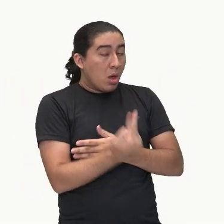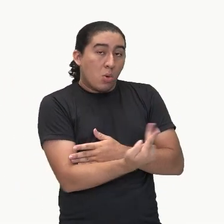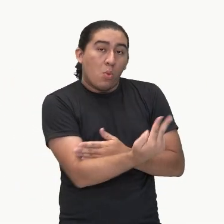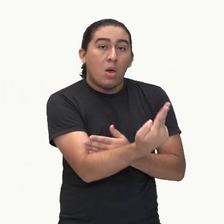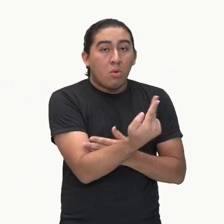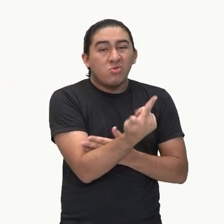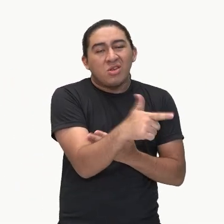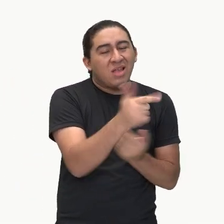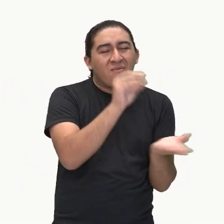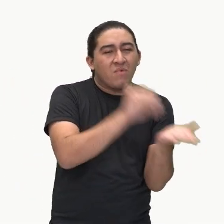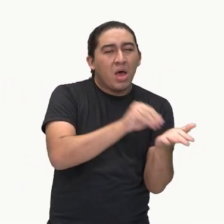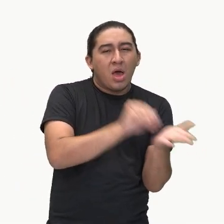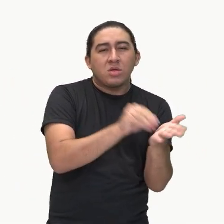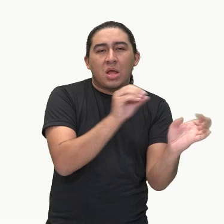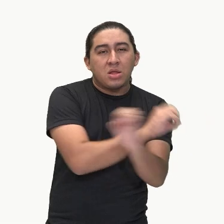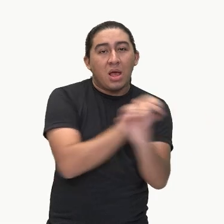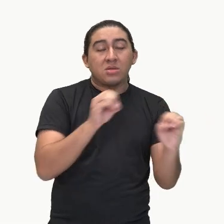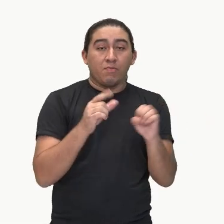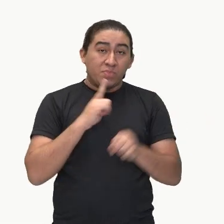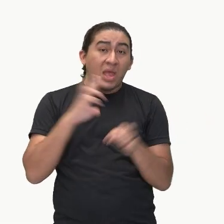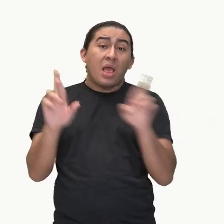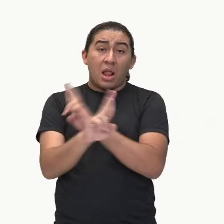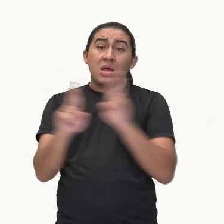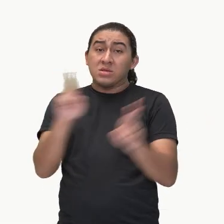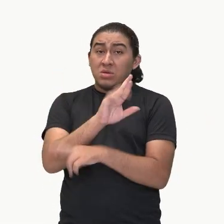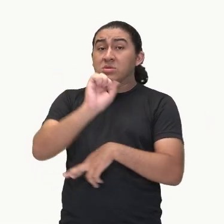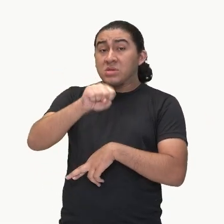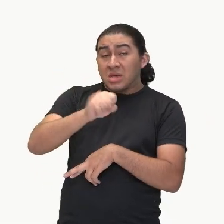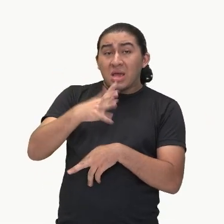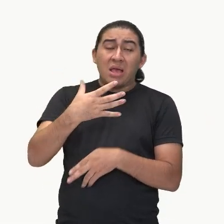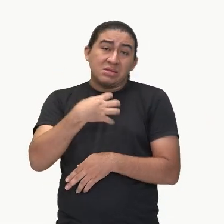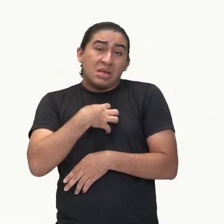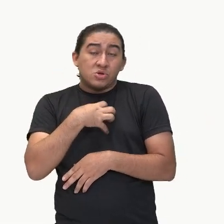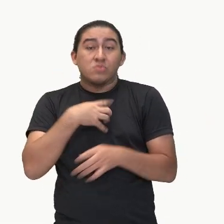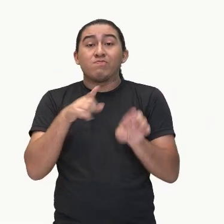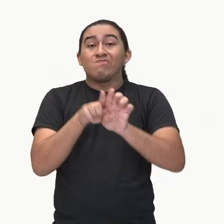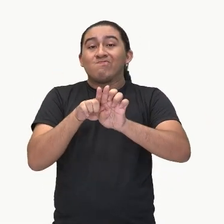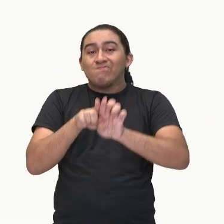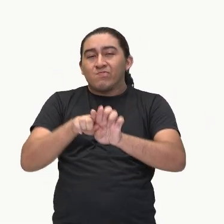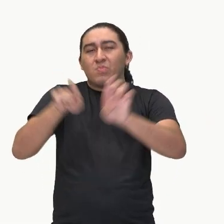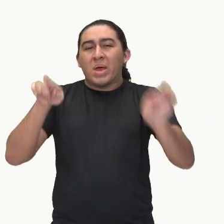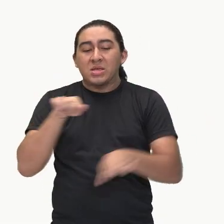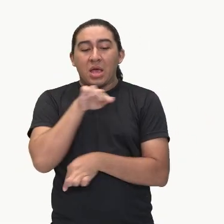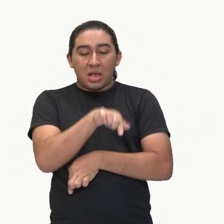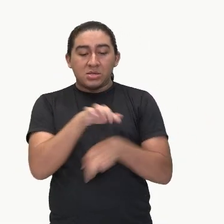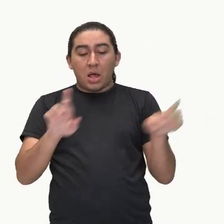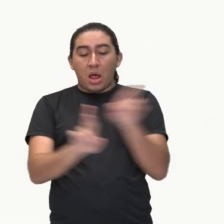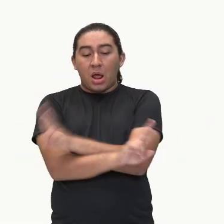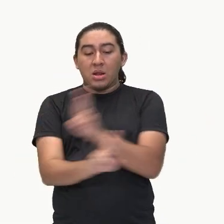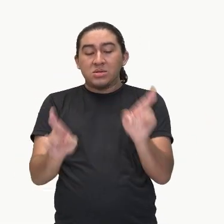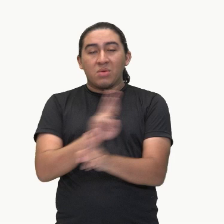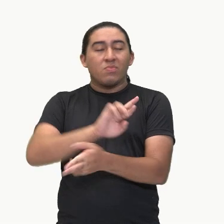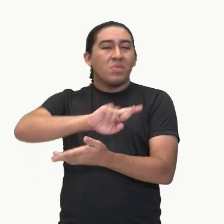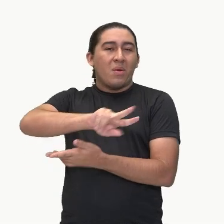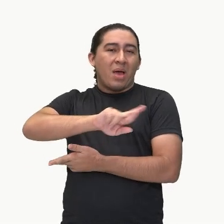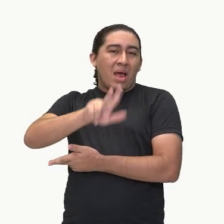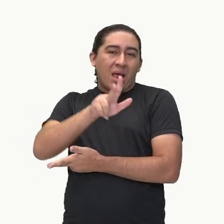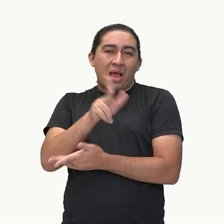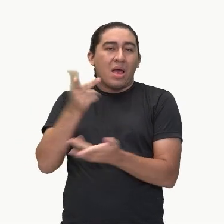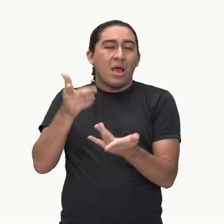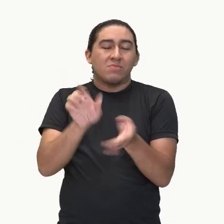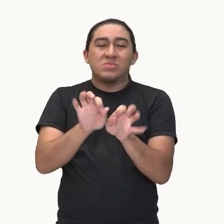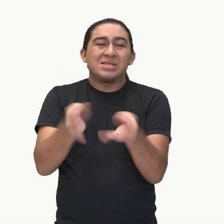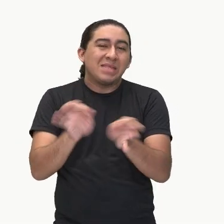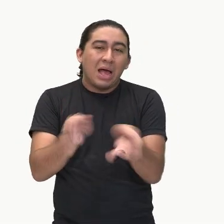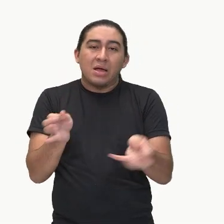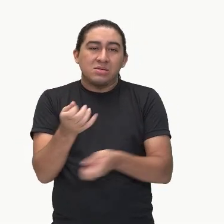completas. Claro, elas têm uma relação de sentido entre elas, mas essa relação não é sintática, ou seja, não é uma